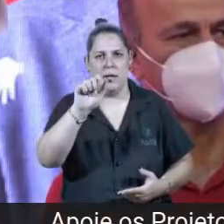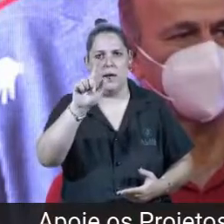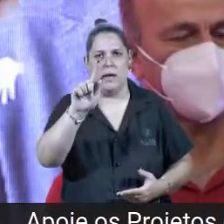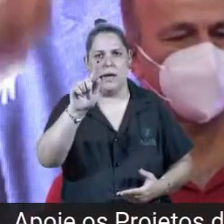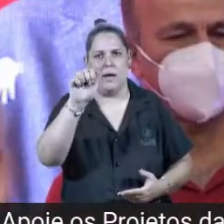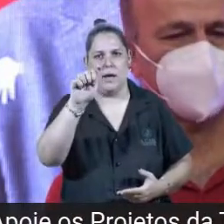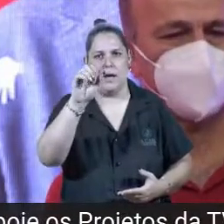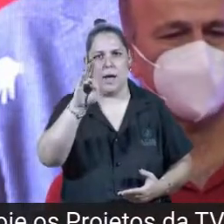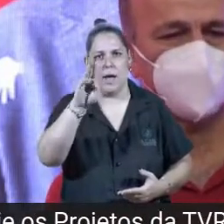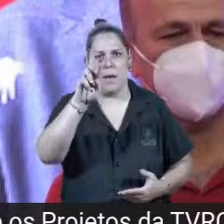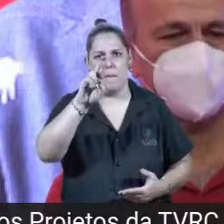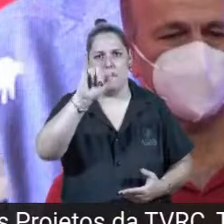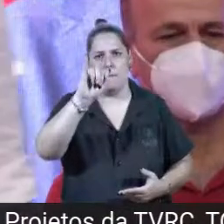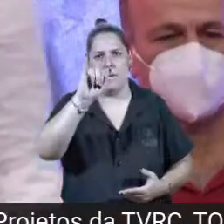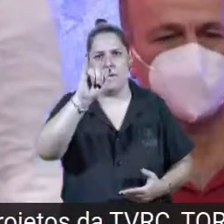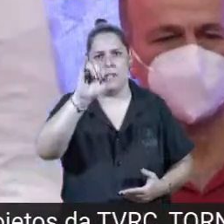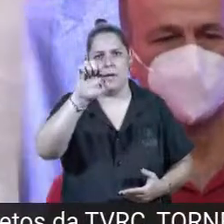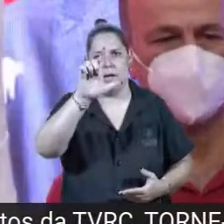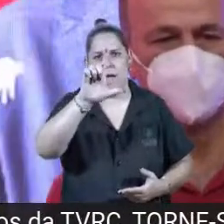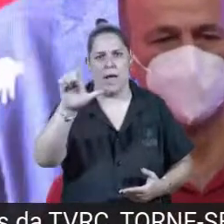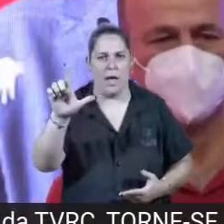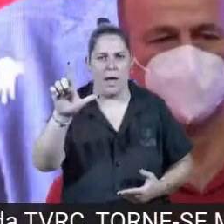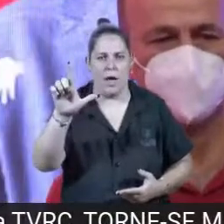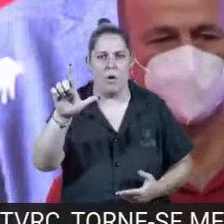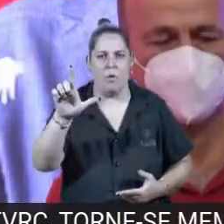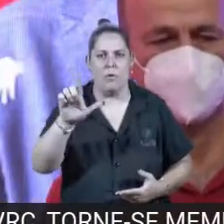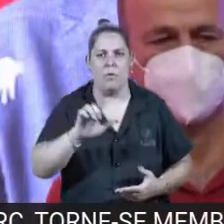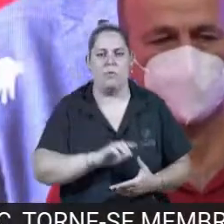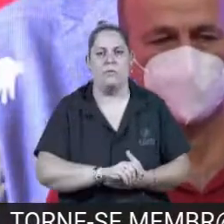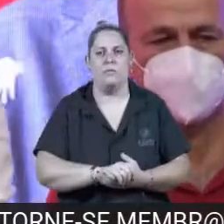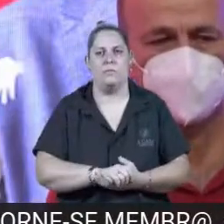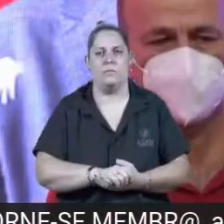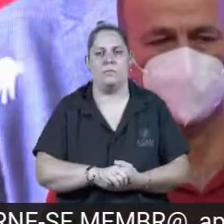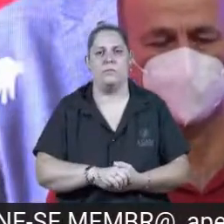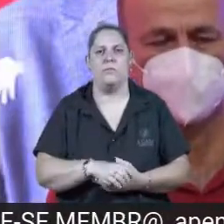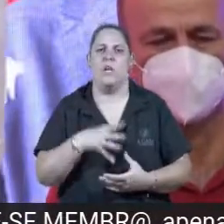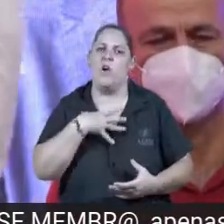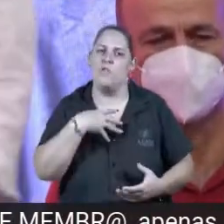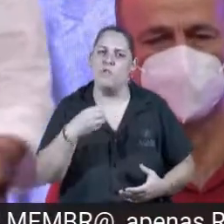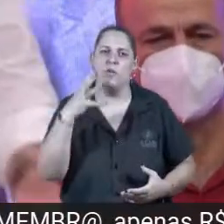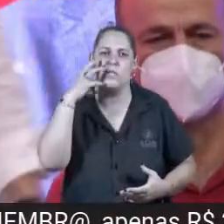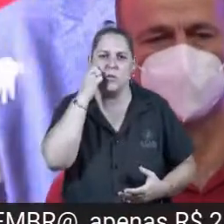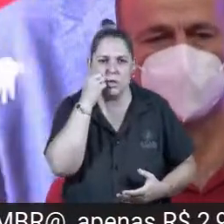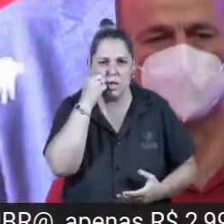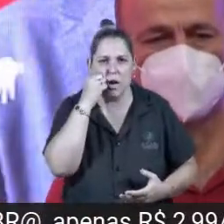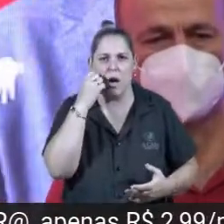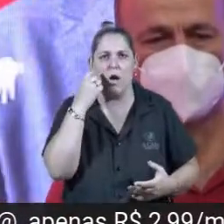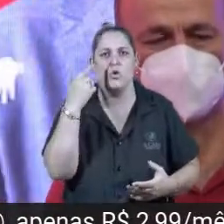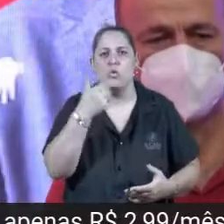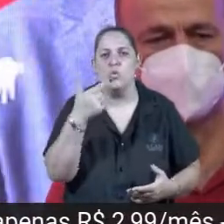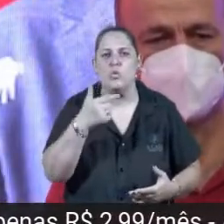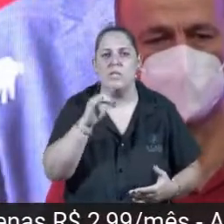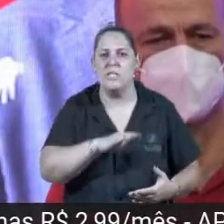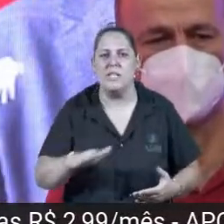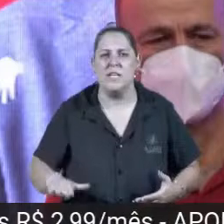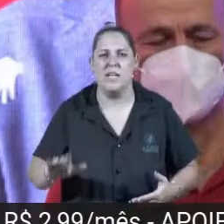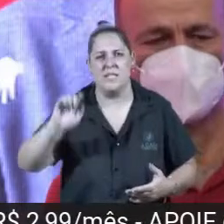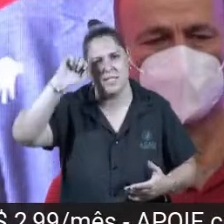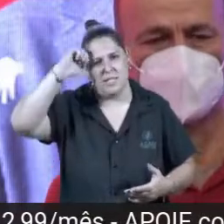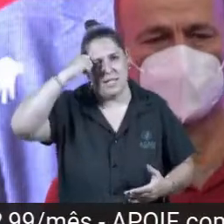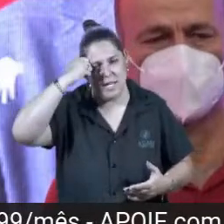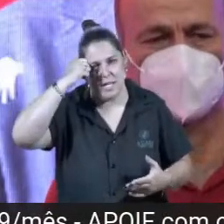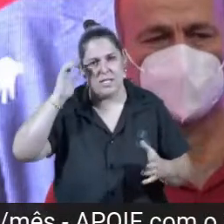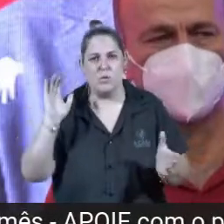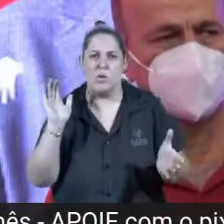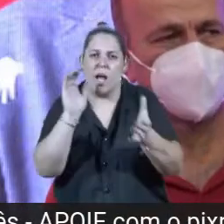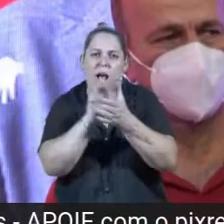a Mariana e o Gabriel, seu filho e sua filha adotados, duas crianças negras que o